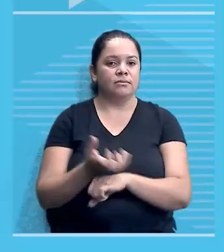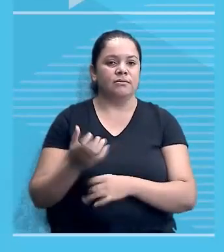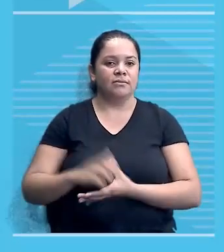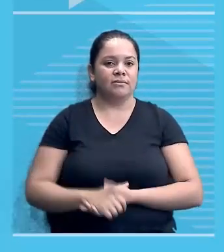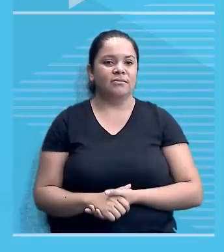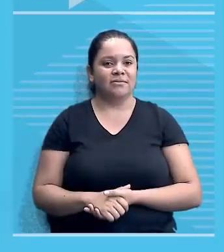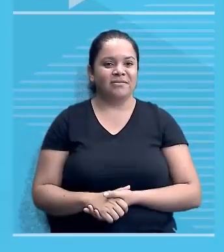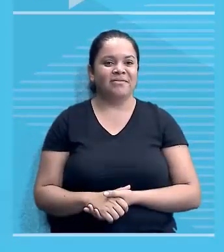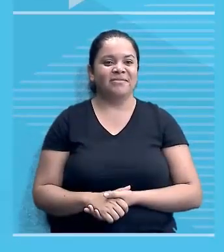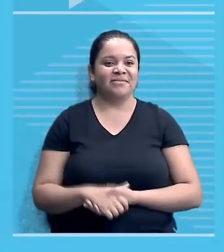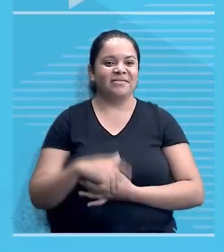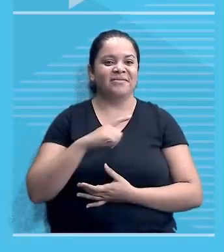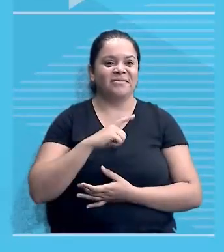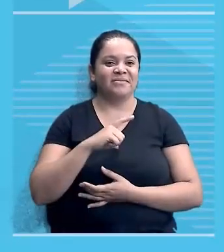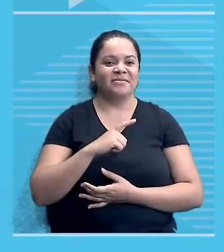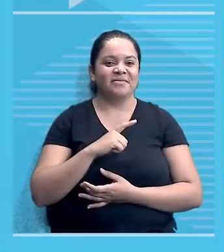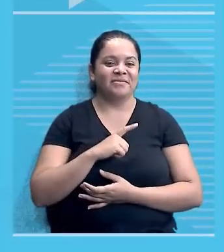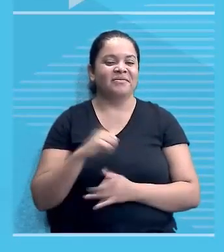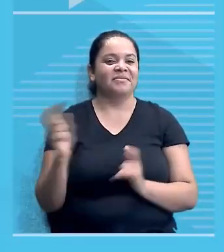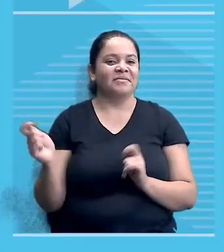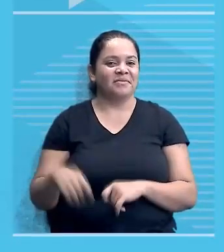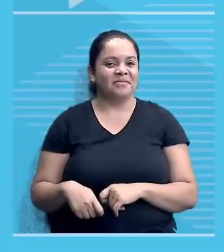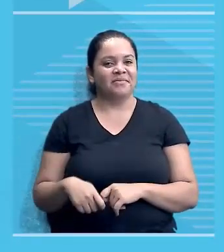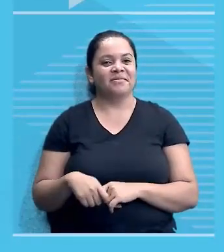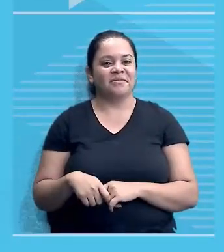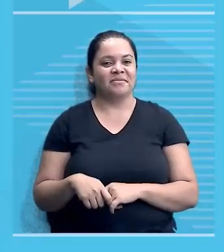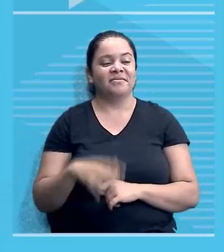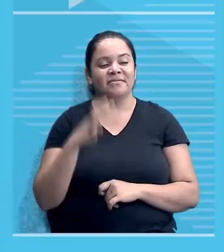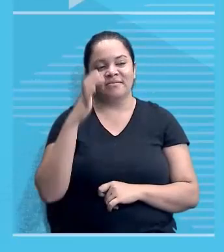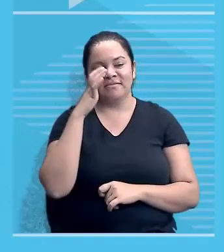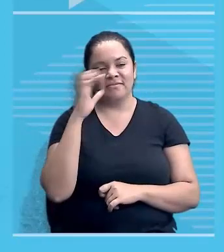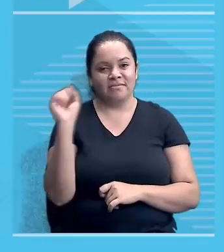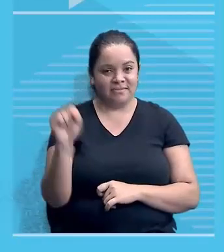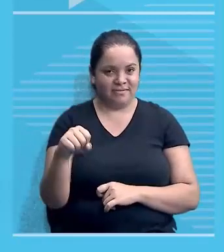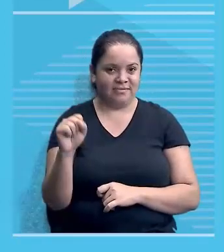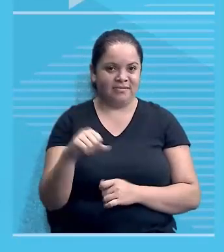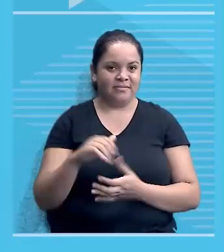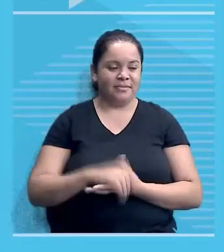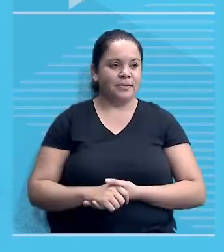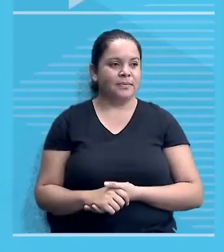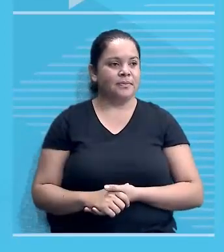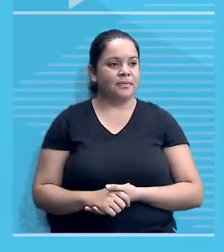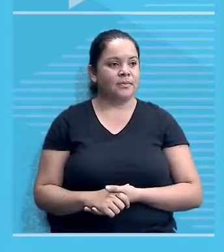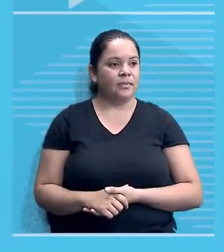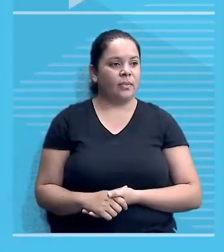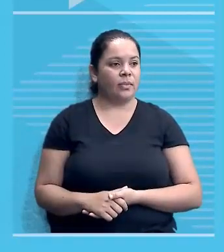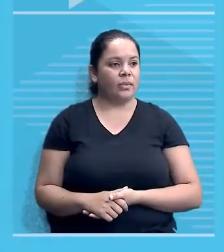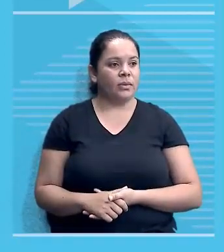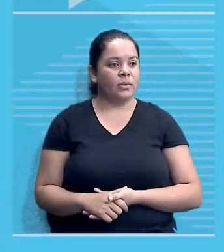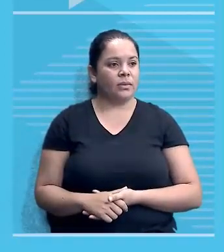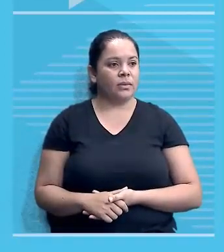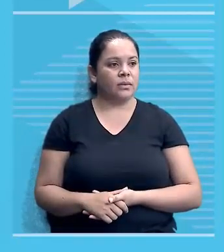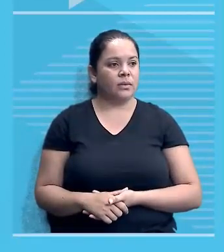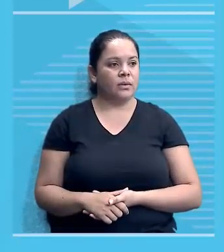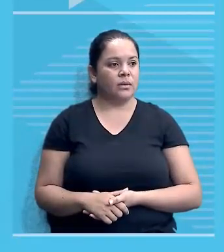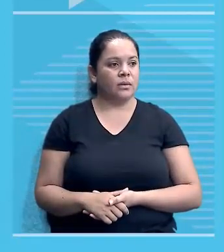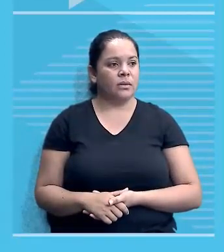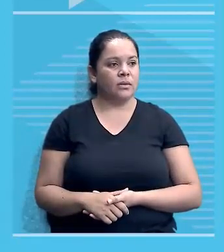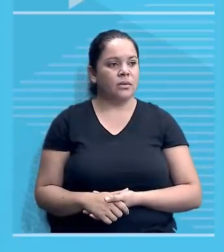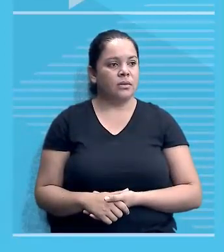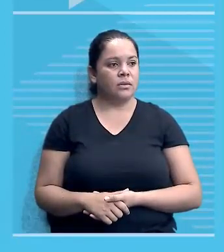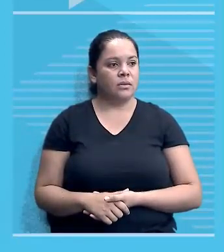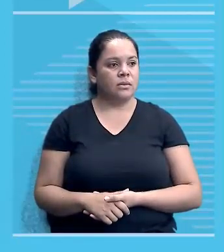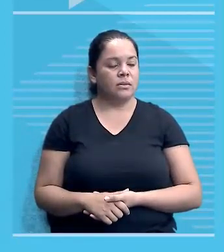tem uma oportunidade de rever tranquilo Vamos partir para o nosso slide Olha só gente como vocês podem observar